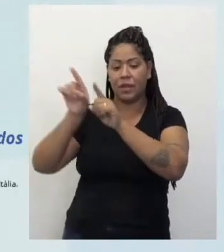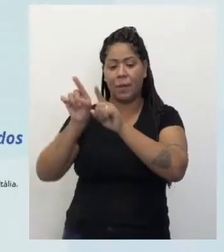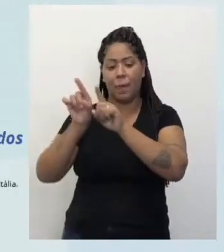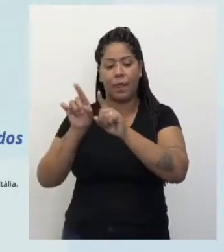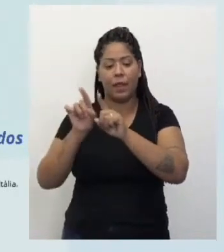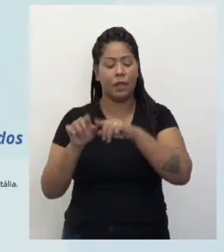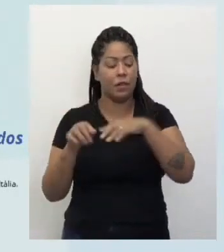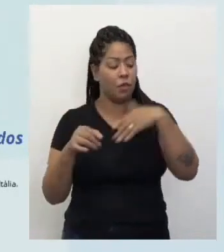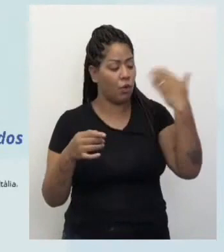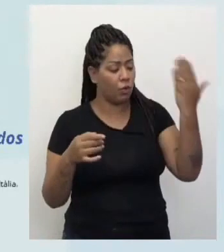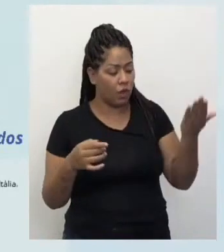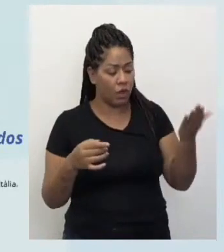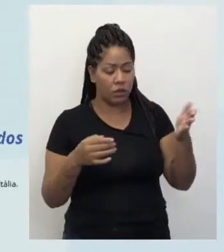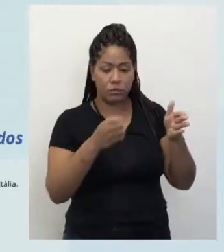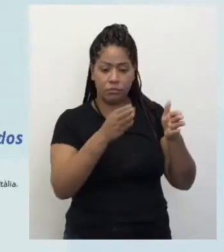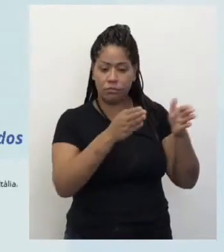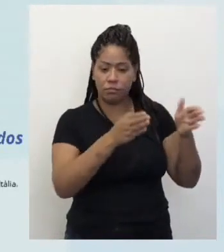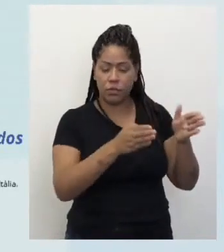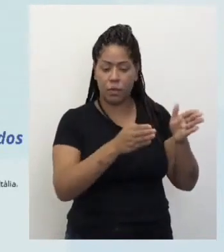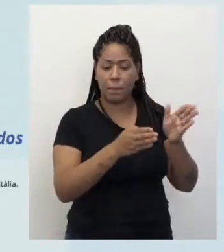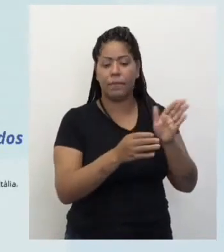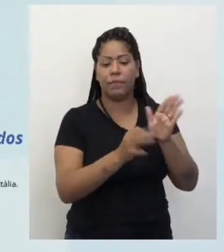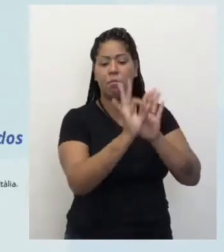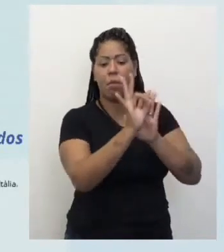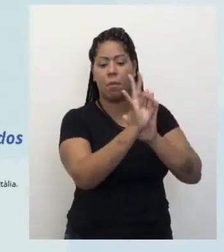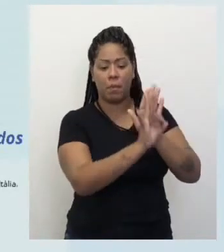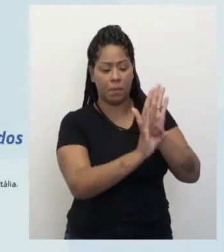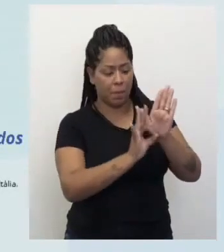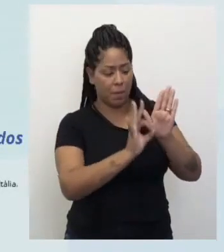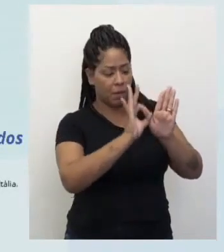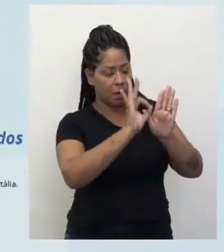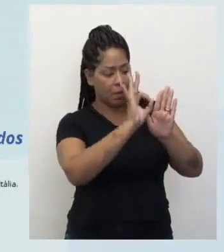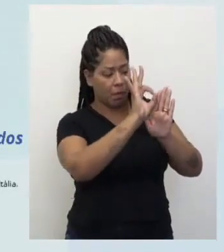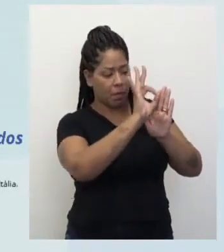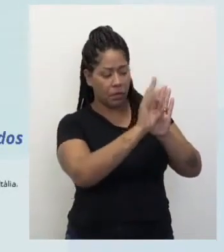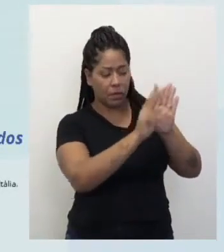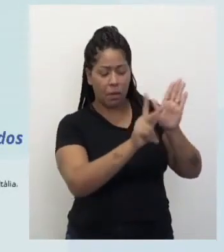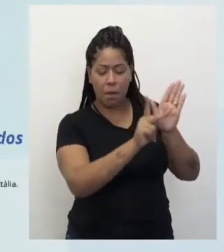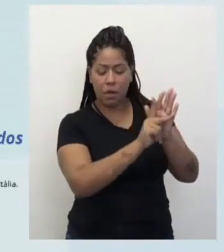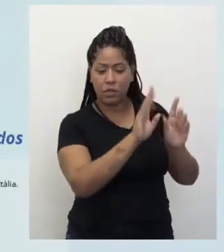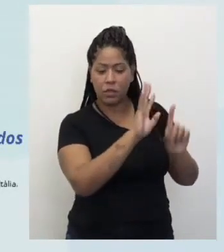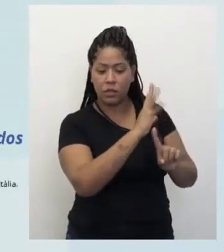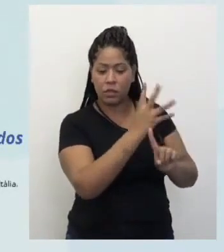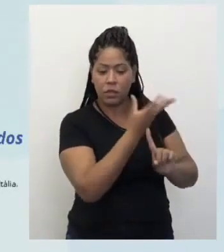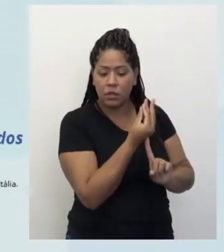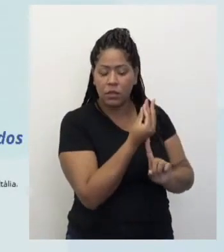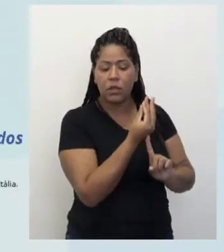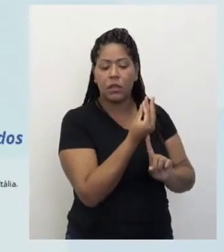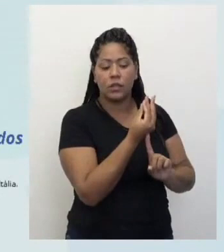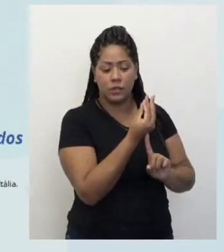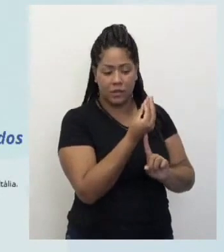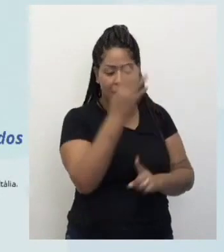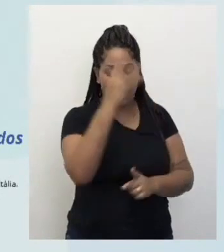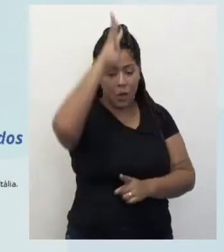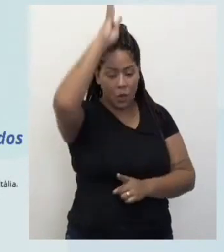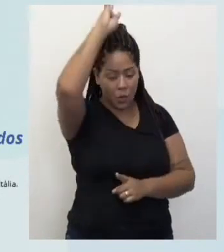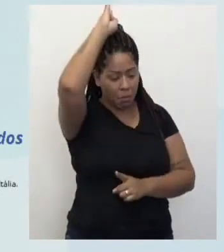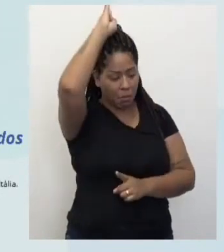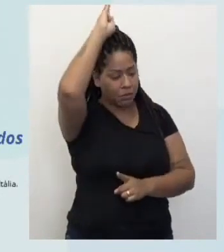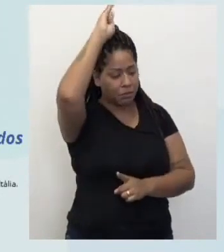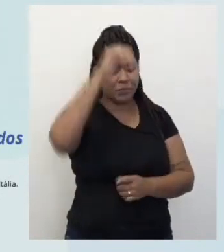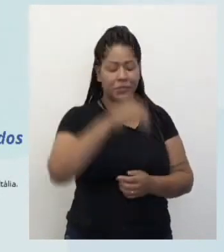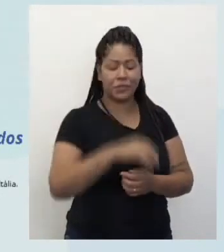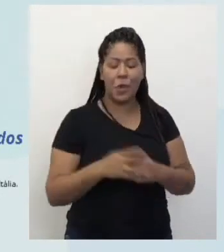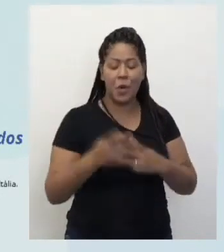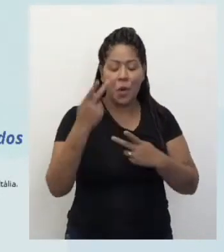um mosaico que fala um pouquinho sobre a classe artística, né, de Roma com os atores do